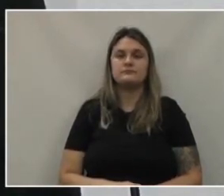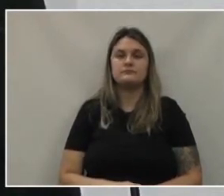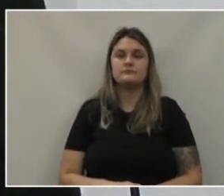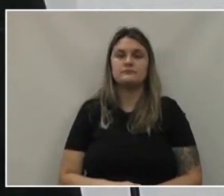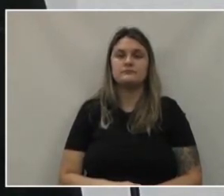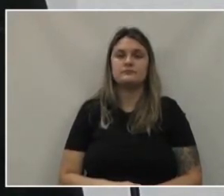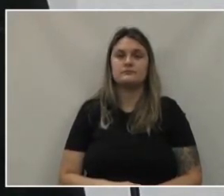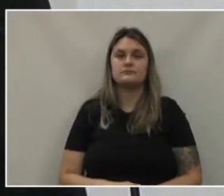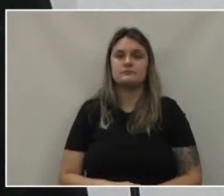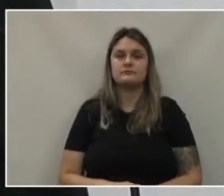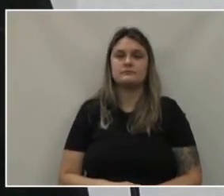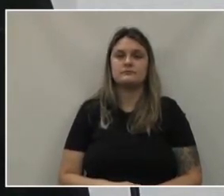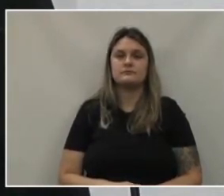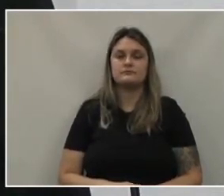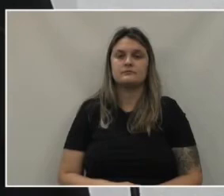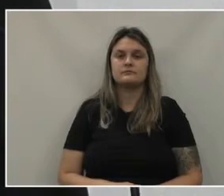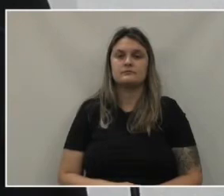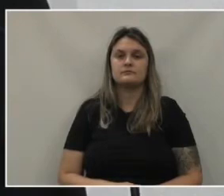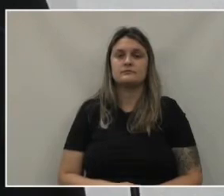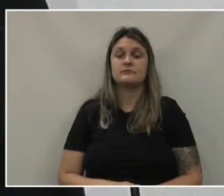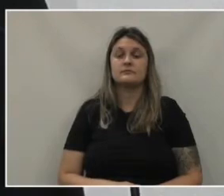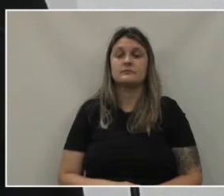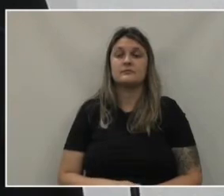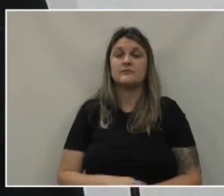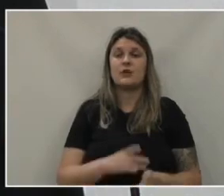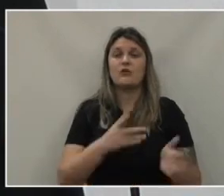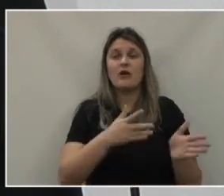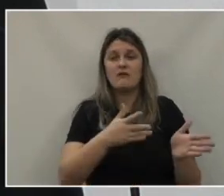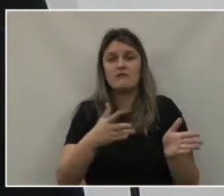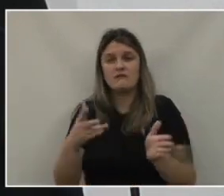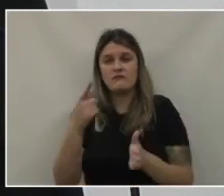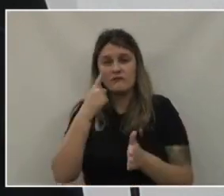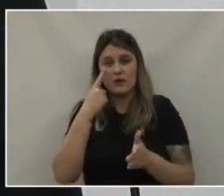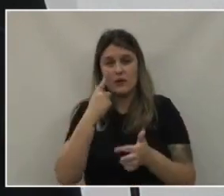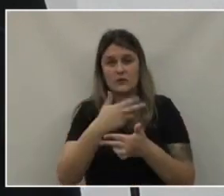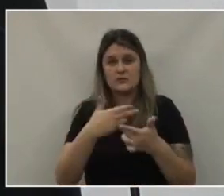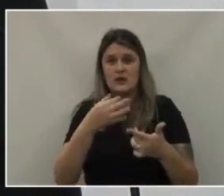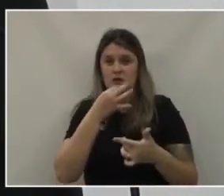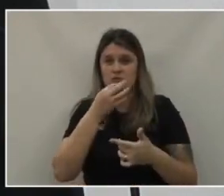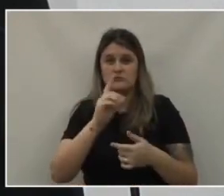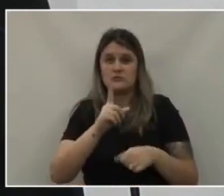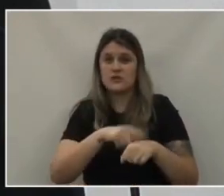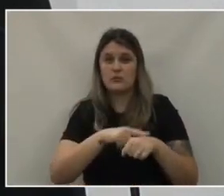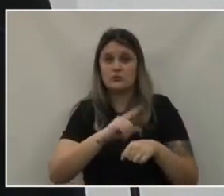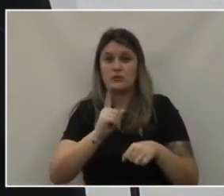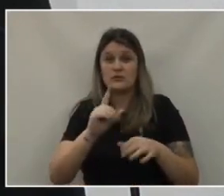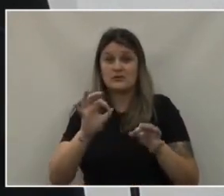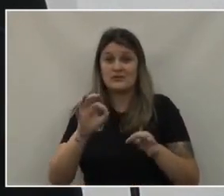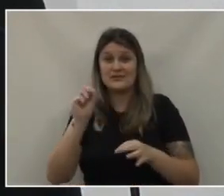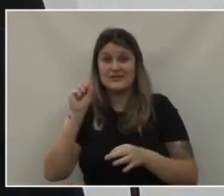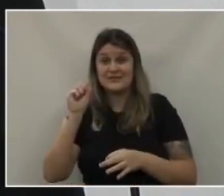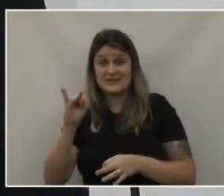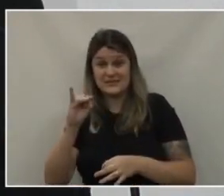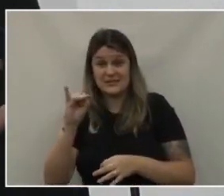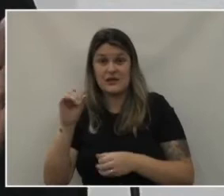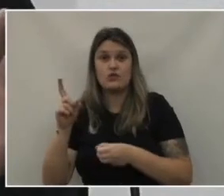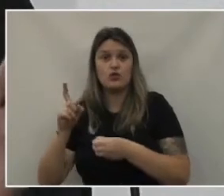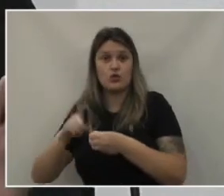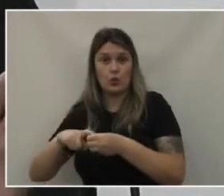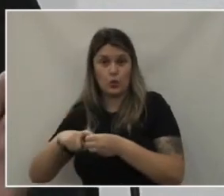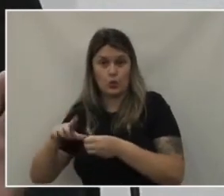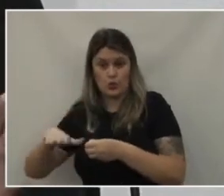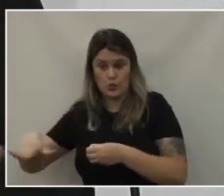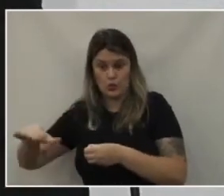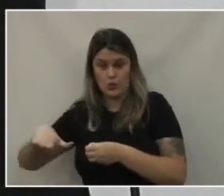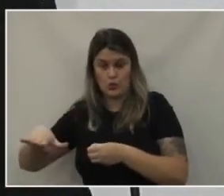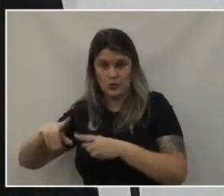penso que não é o momento. Mas, se o proprietário resolver, não, eu vou